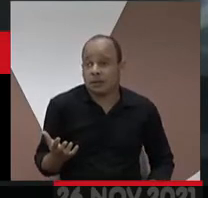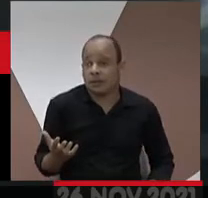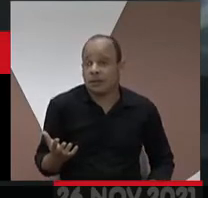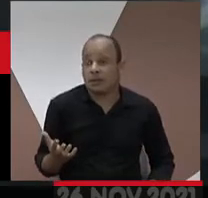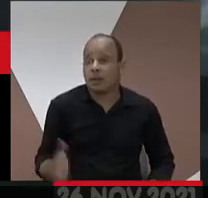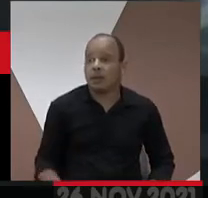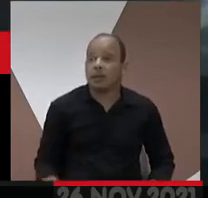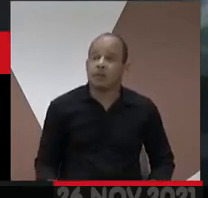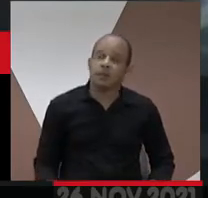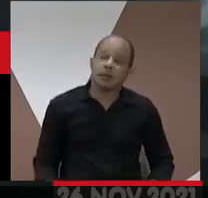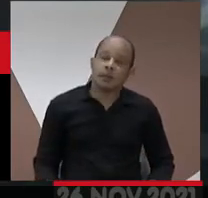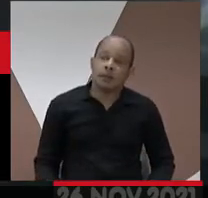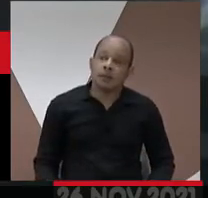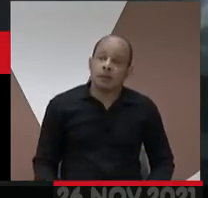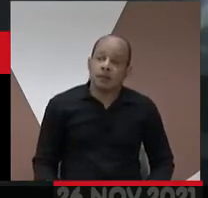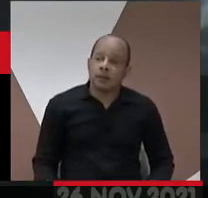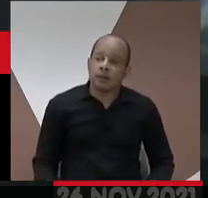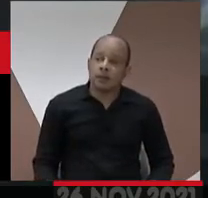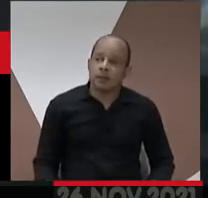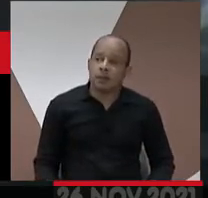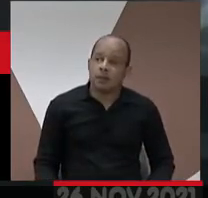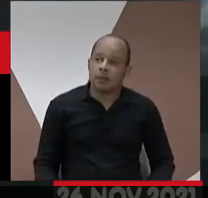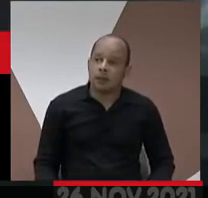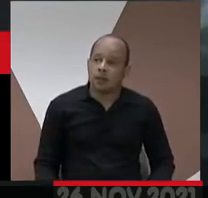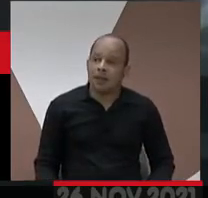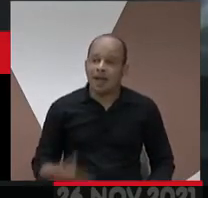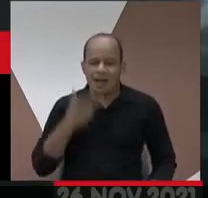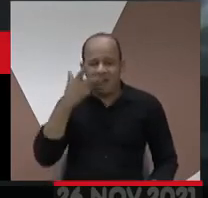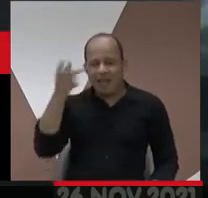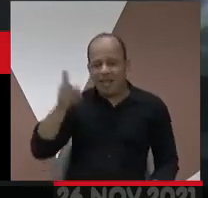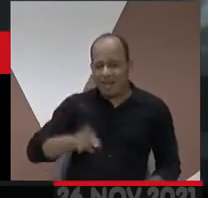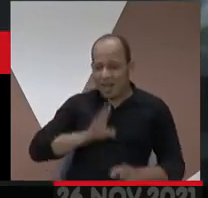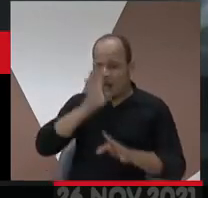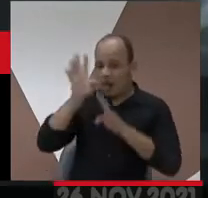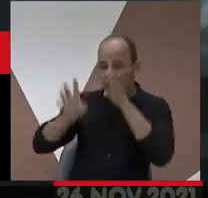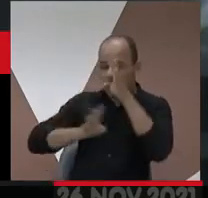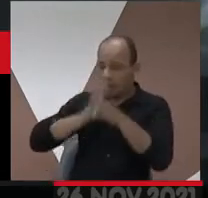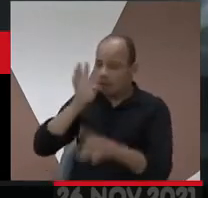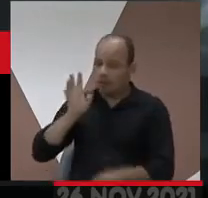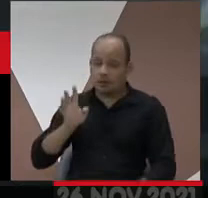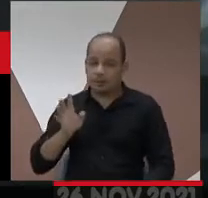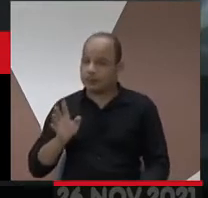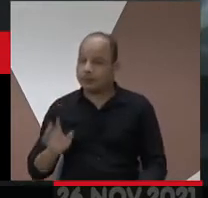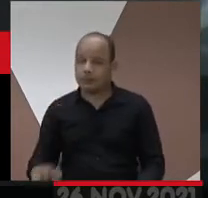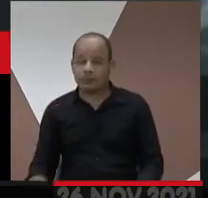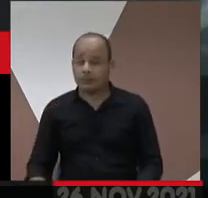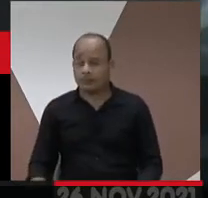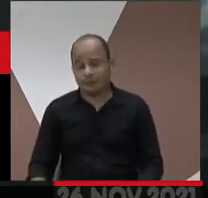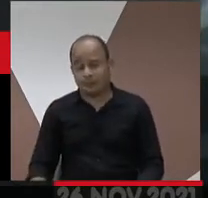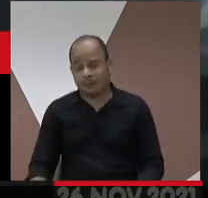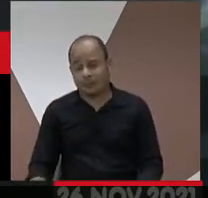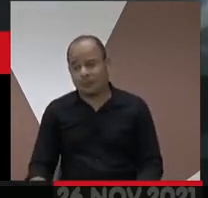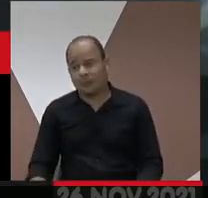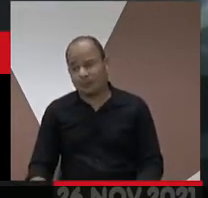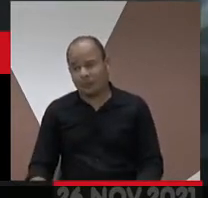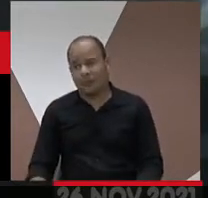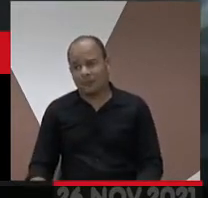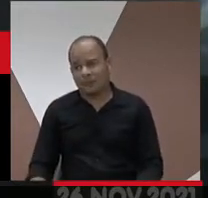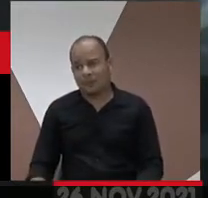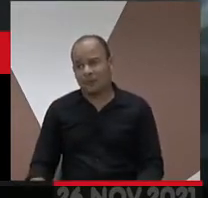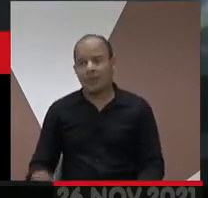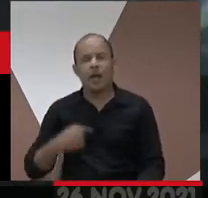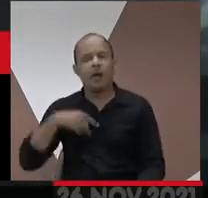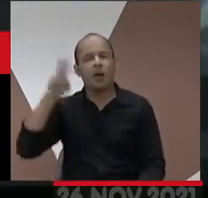Né? Agora, são conexões aleatórias, tudo isso. E eu acho que é o governo. Né? Eu lembro Itamar